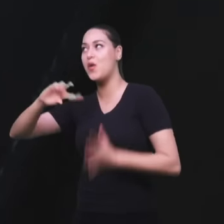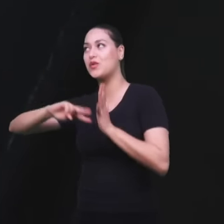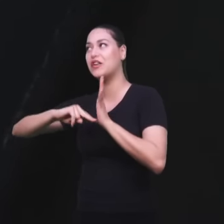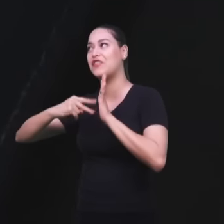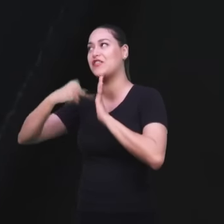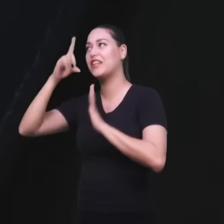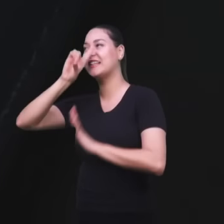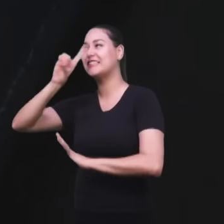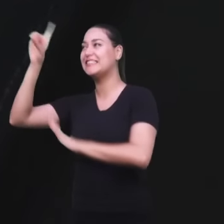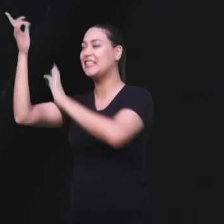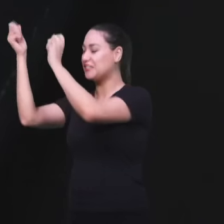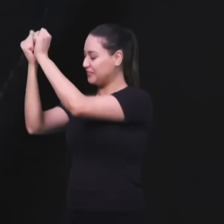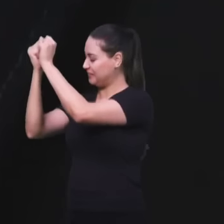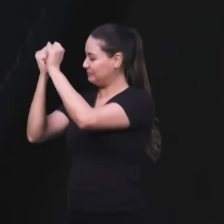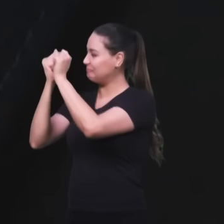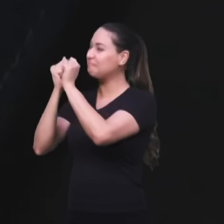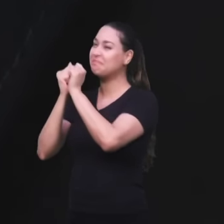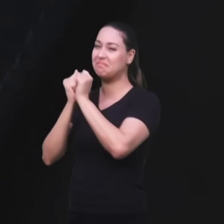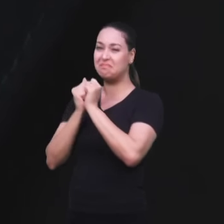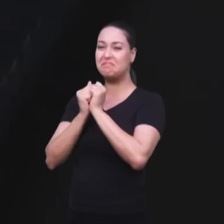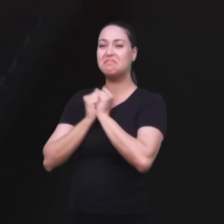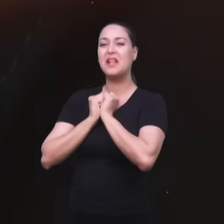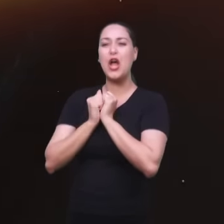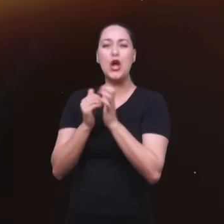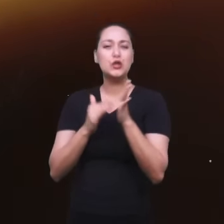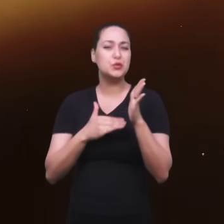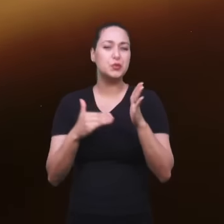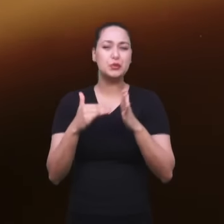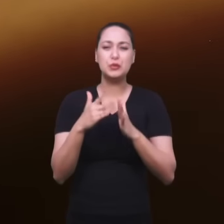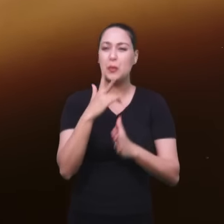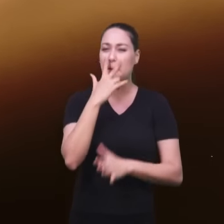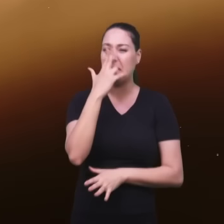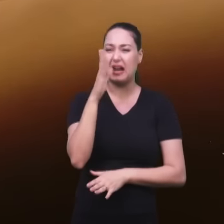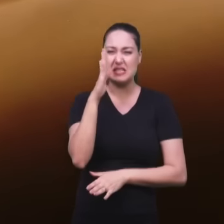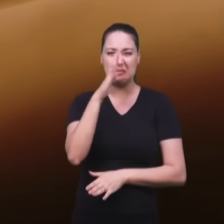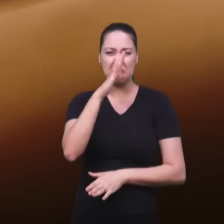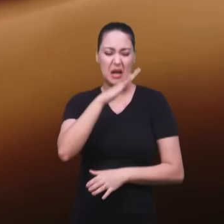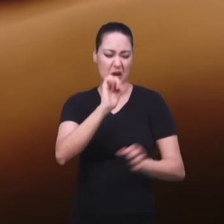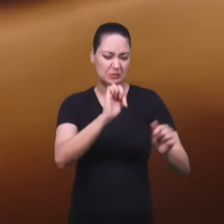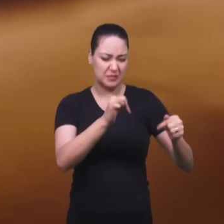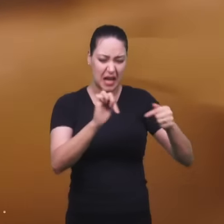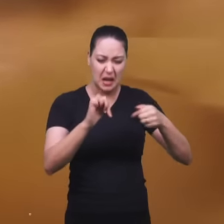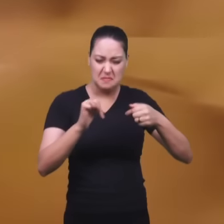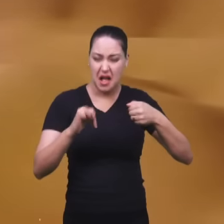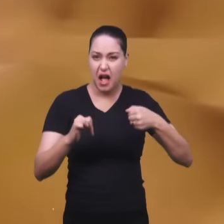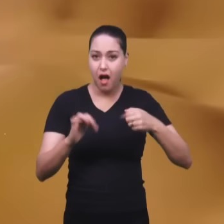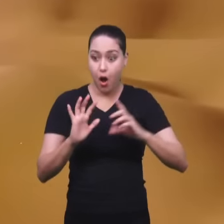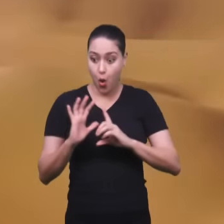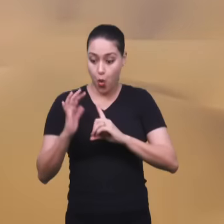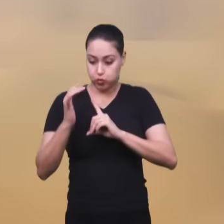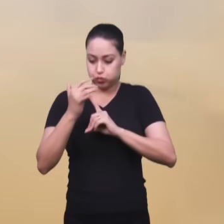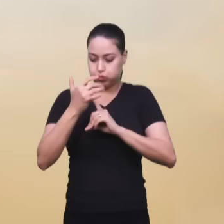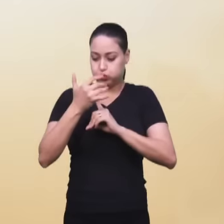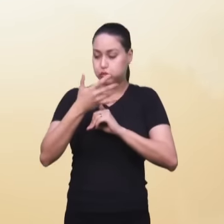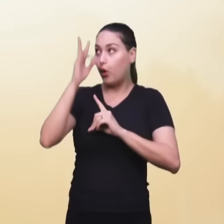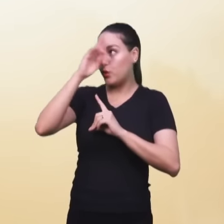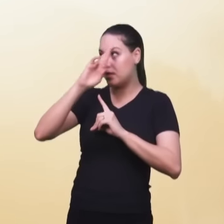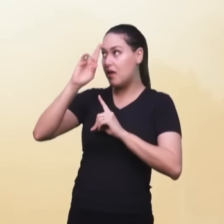Enquanto Tudo Parece Vá